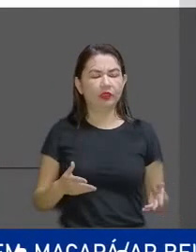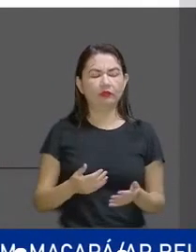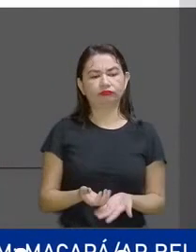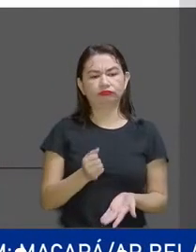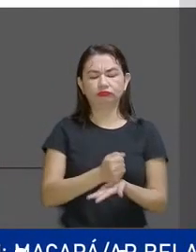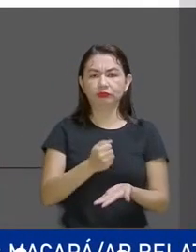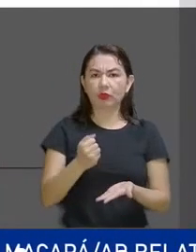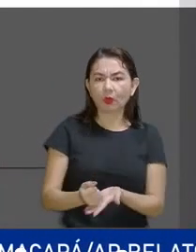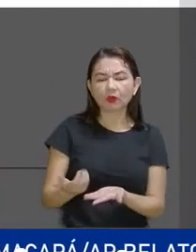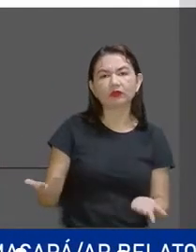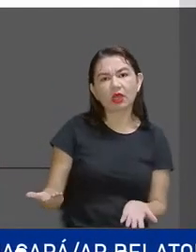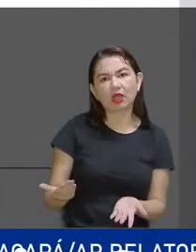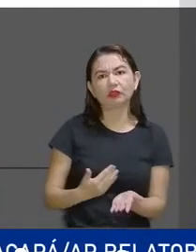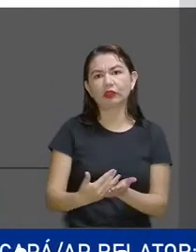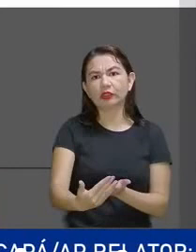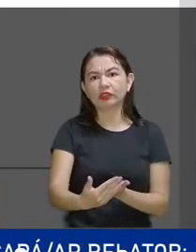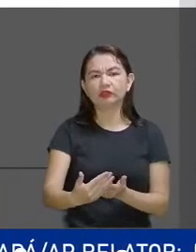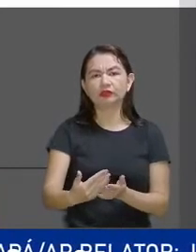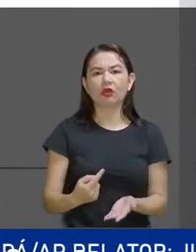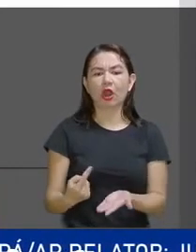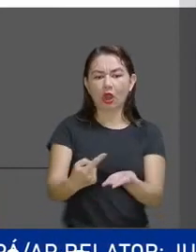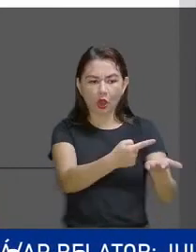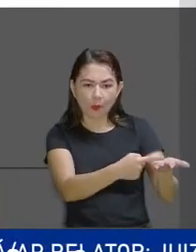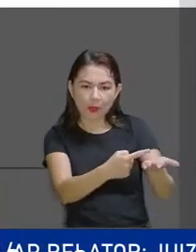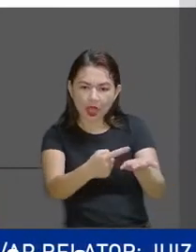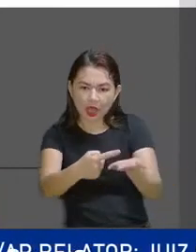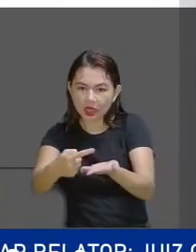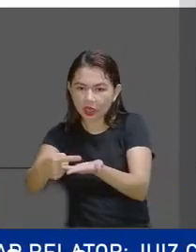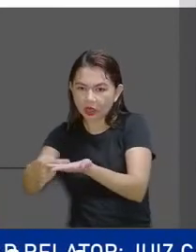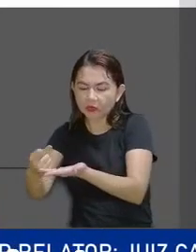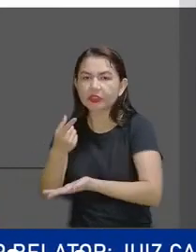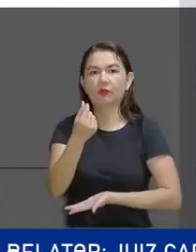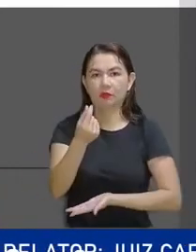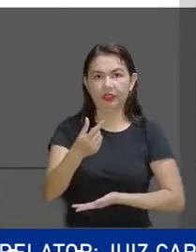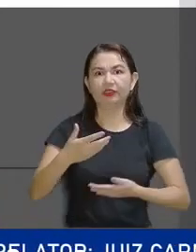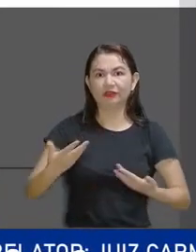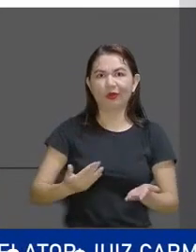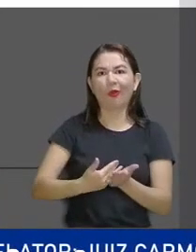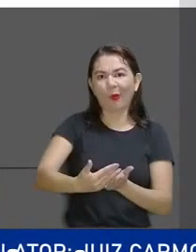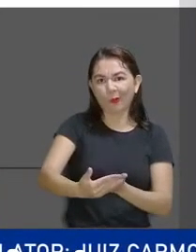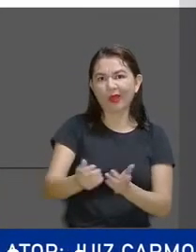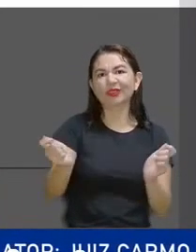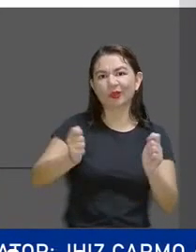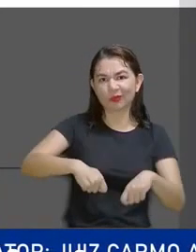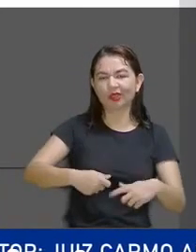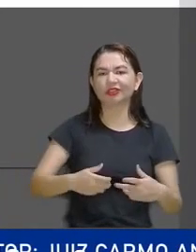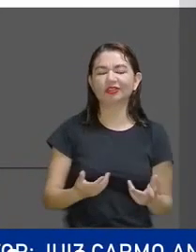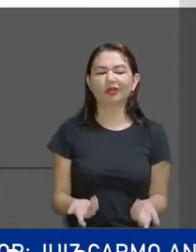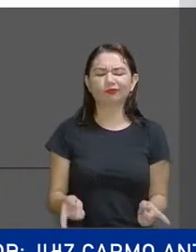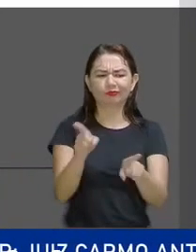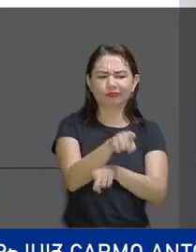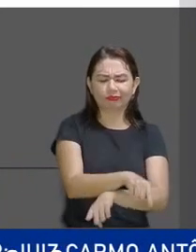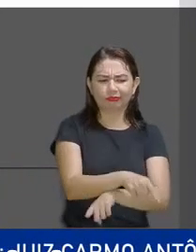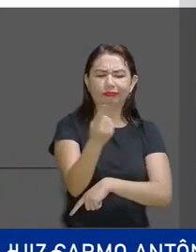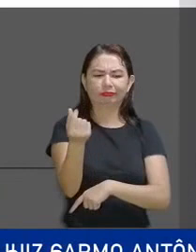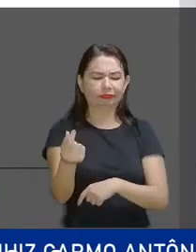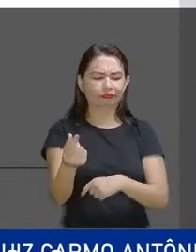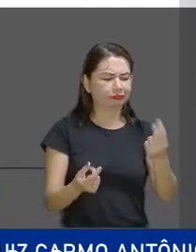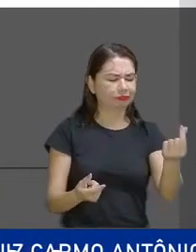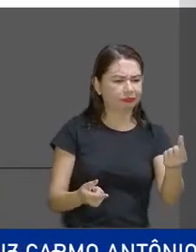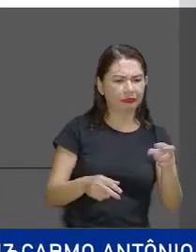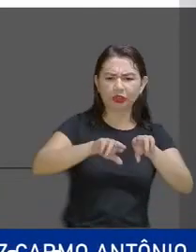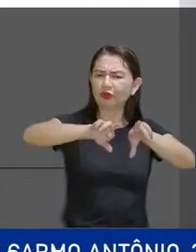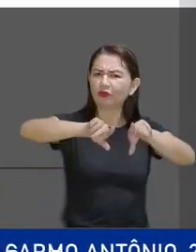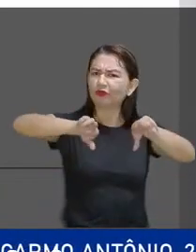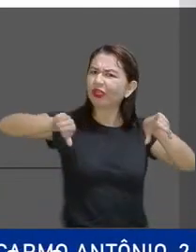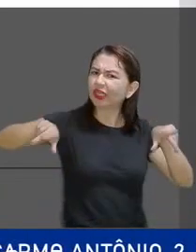só tem início após o acerto de quanto será pago pelo serviço prestado, de forma que a dissonância entre os montantes mencionados por cada